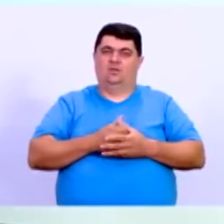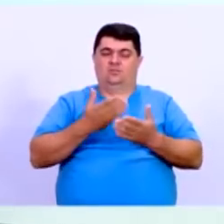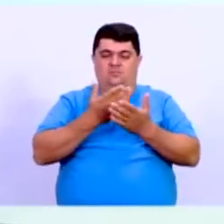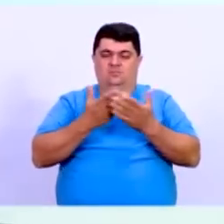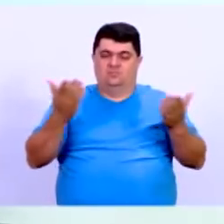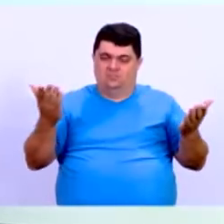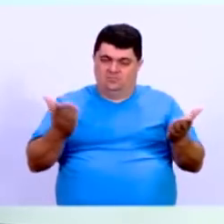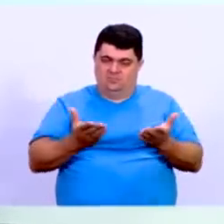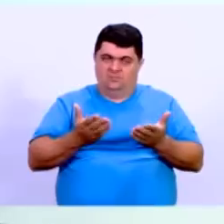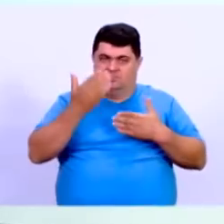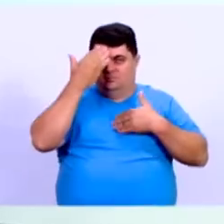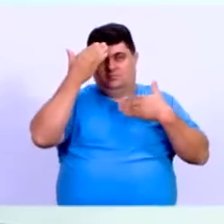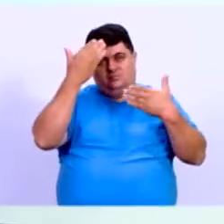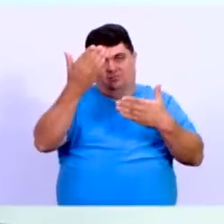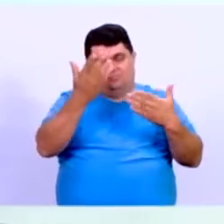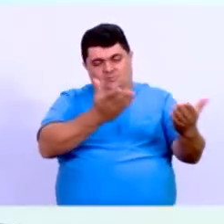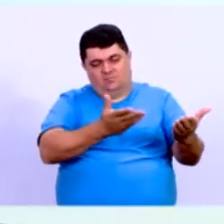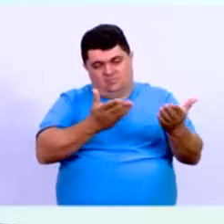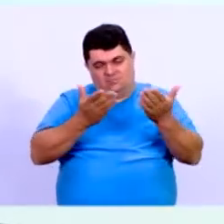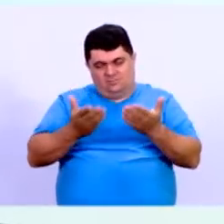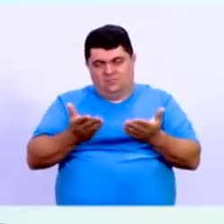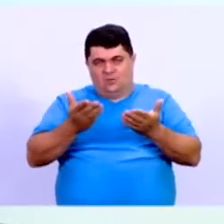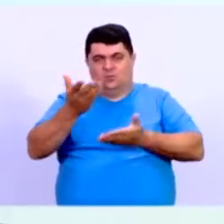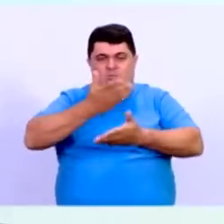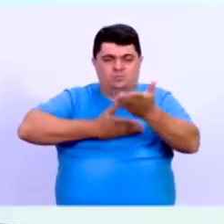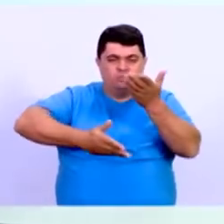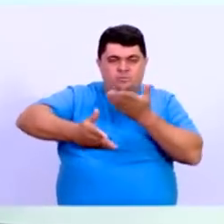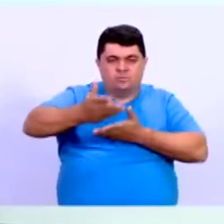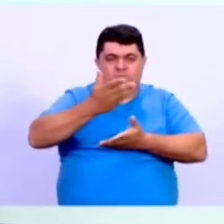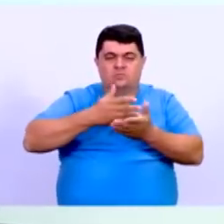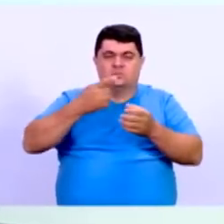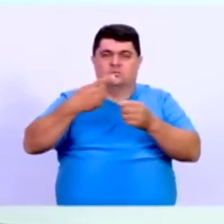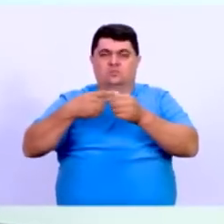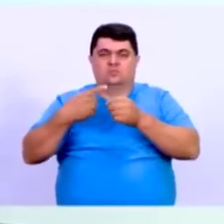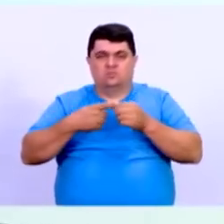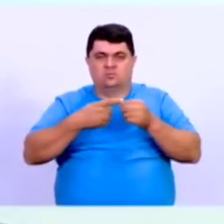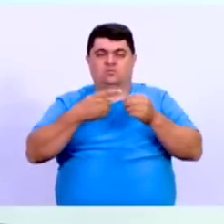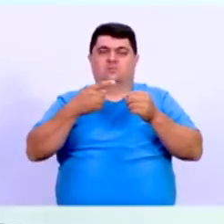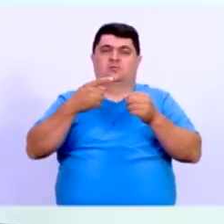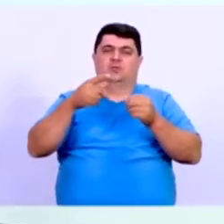essa, tá? Agradeço aí a presença de vocês, a participação dos polos, dos tutores,